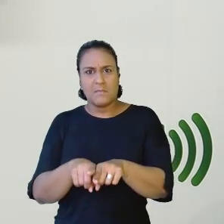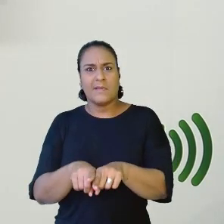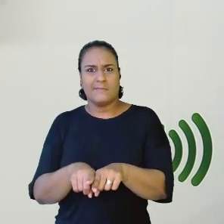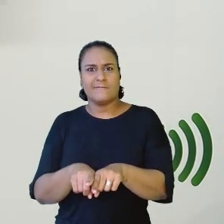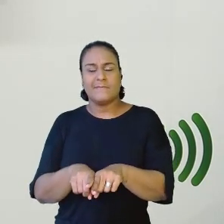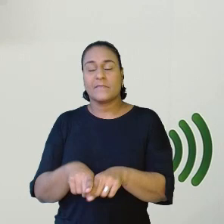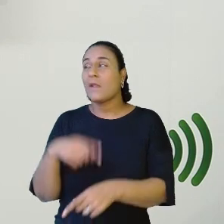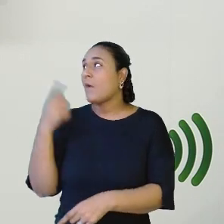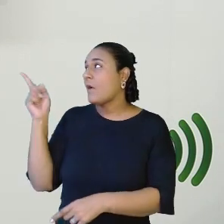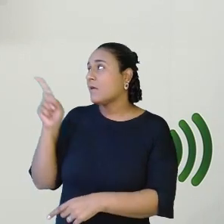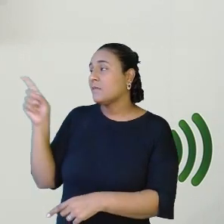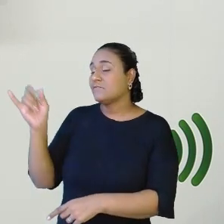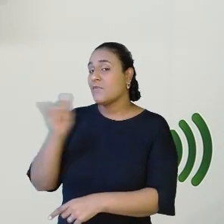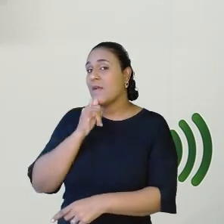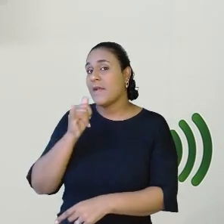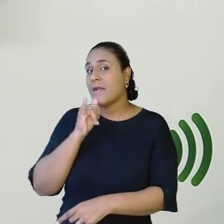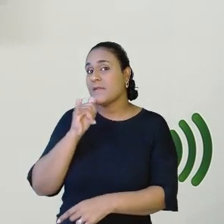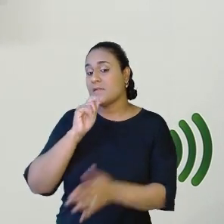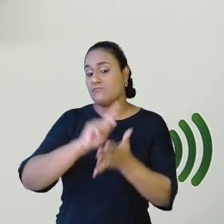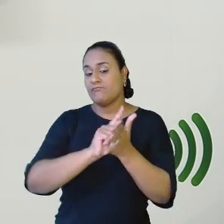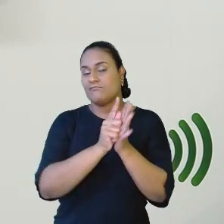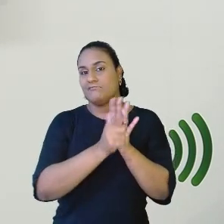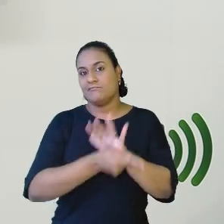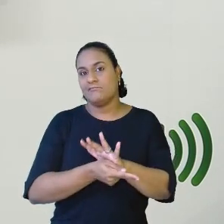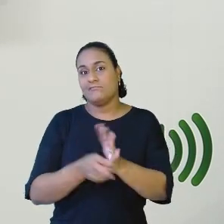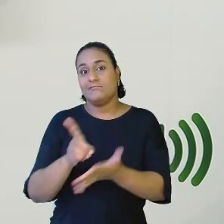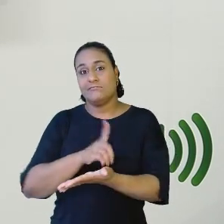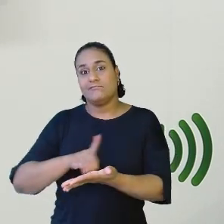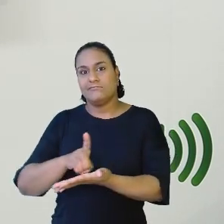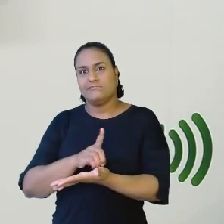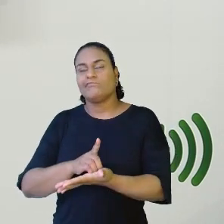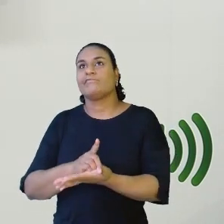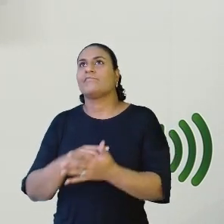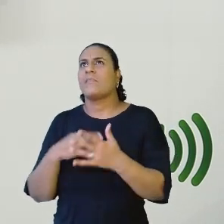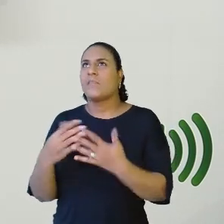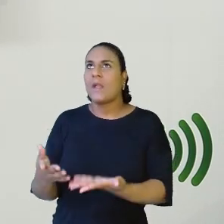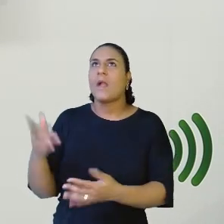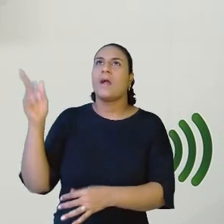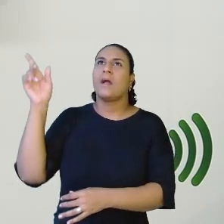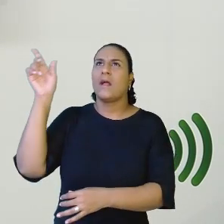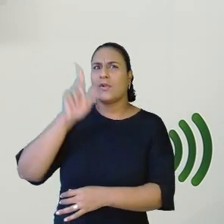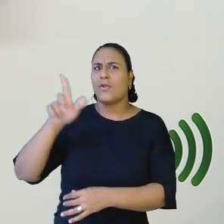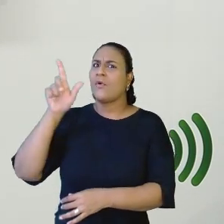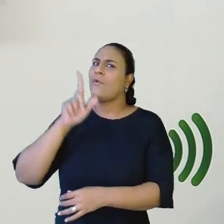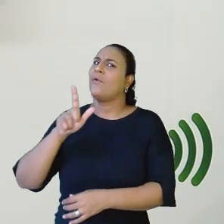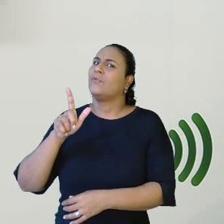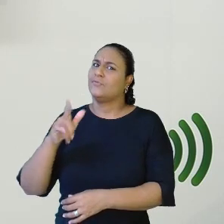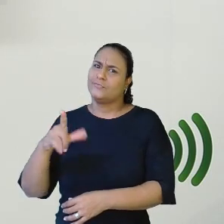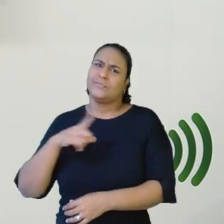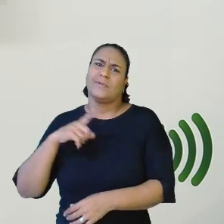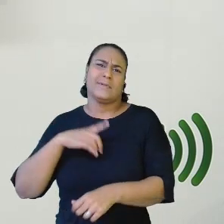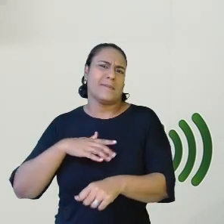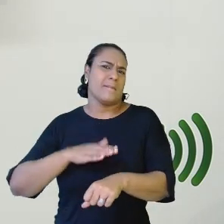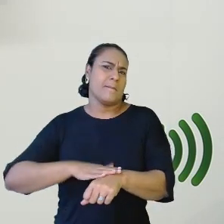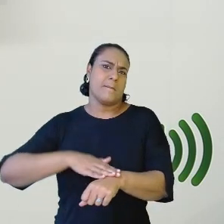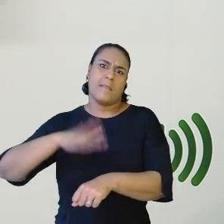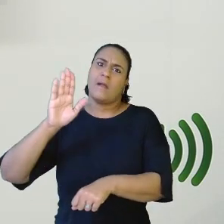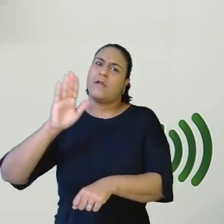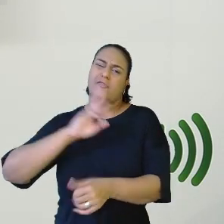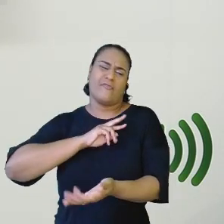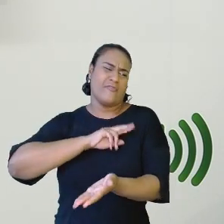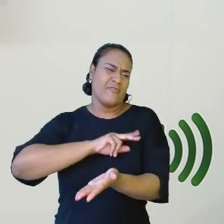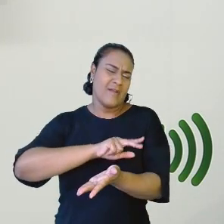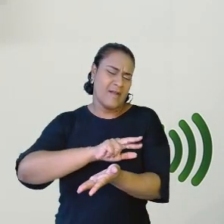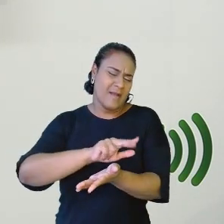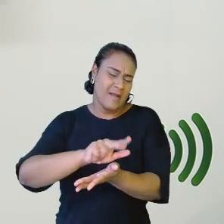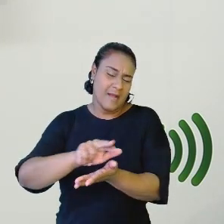exemplos de gêneros digitais. É claro que existe mais do que isso. A gente tem uma infinidade de